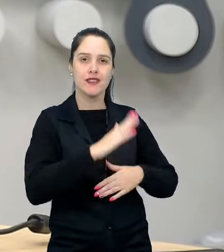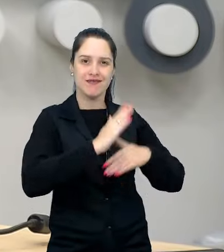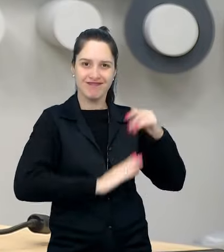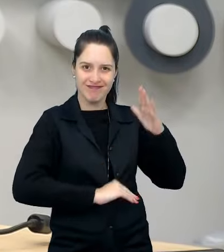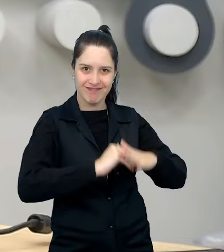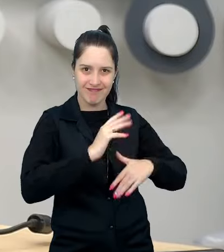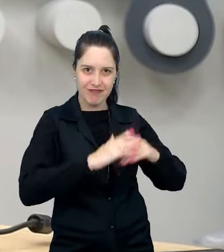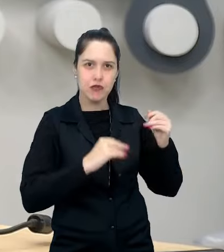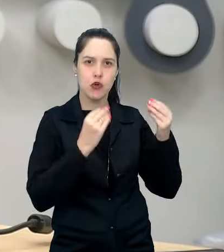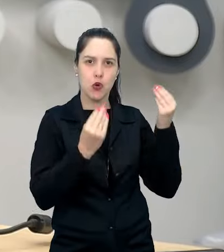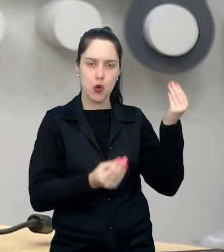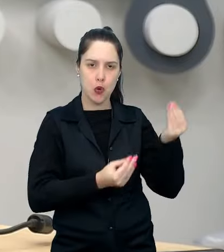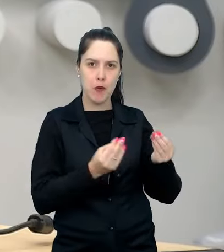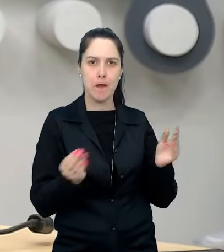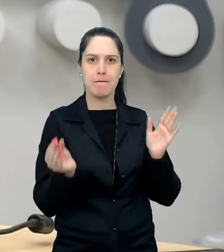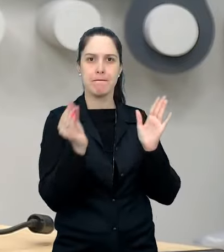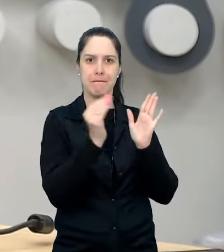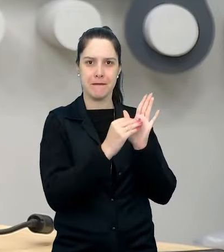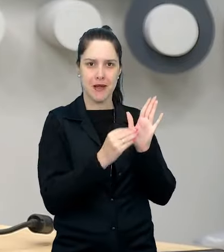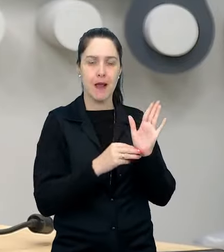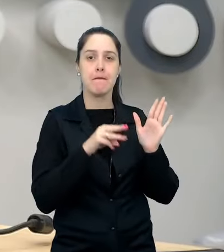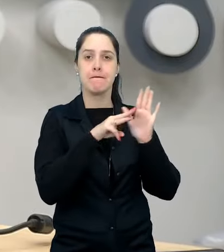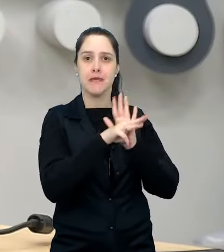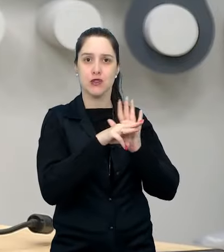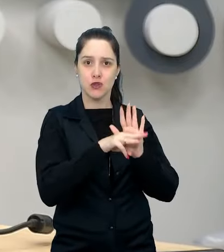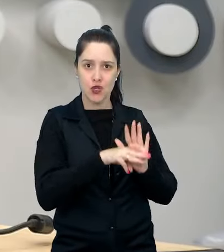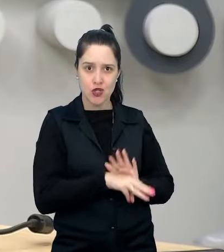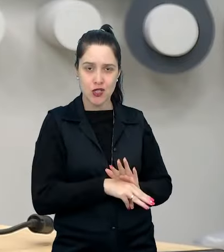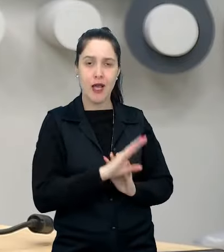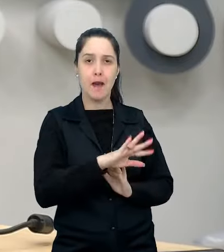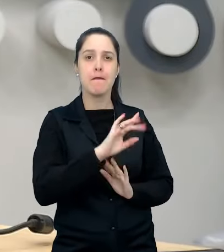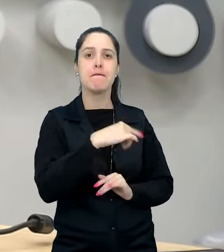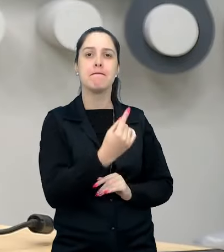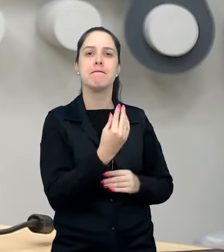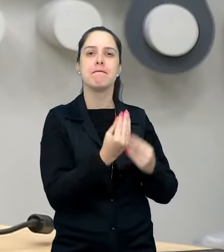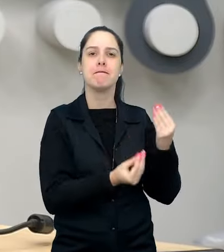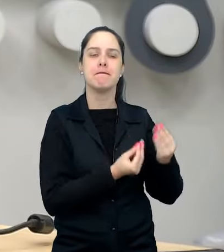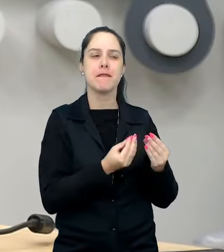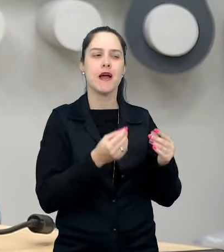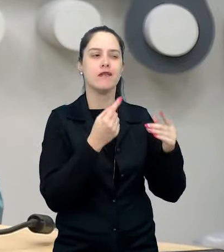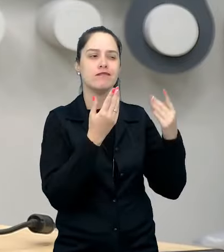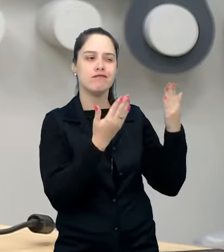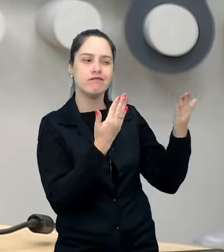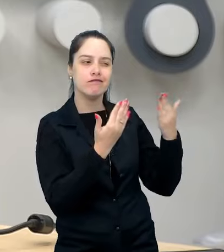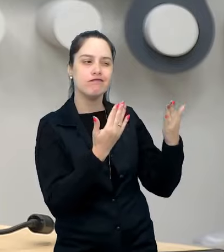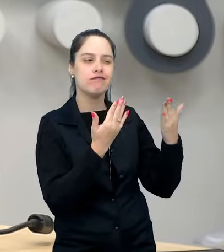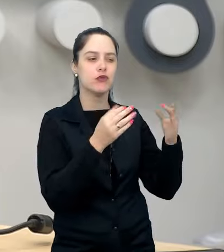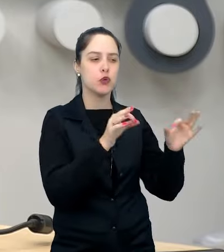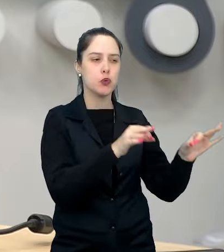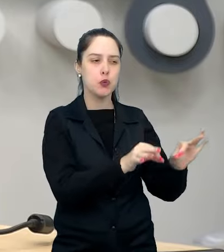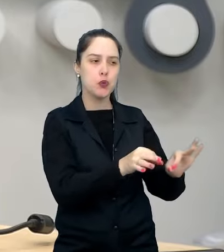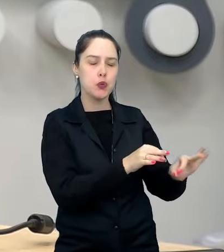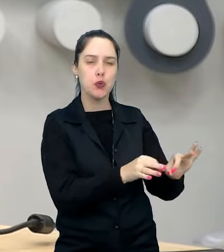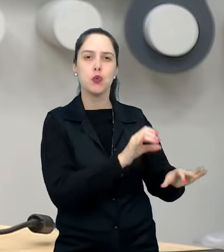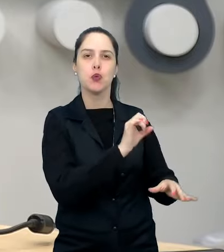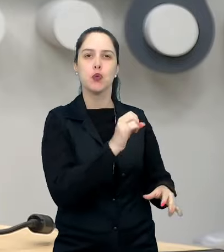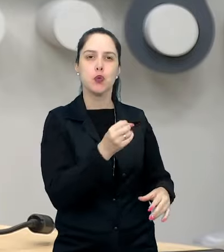tendo como foco uma metodologia mesmo. É a questão da gente sintetizar, da gente organizar, de estar